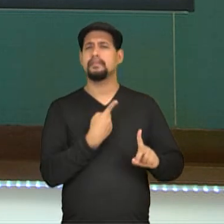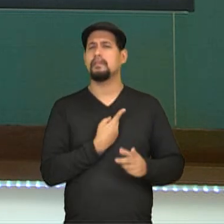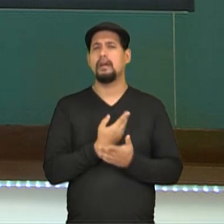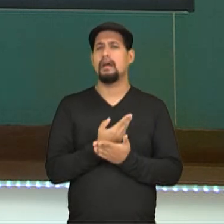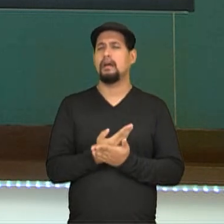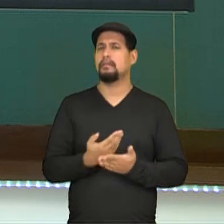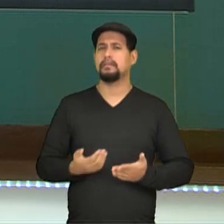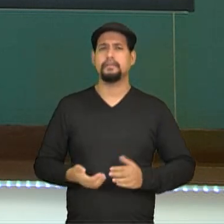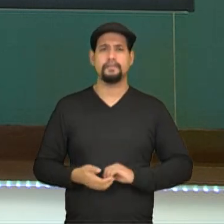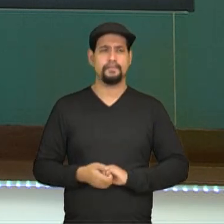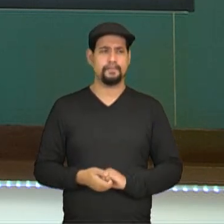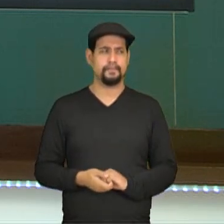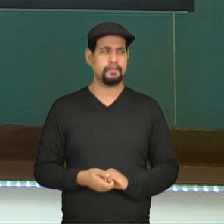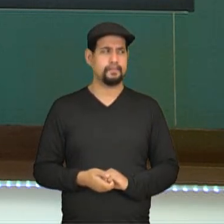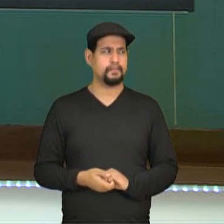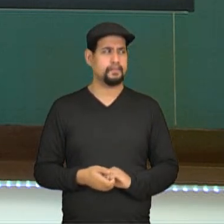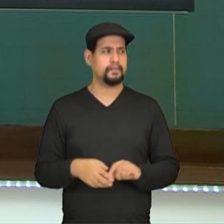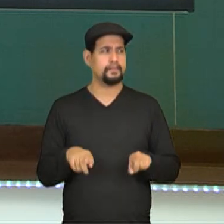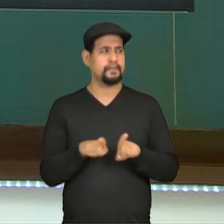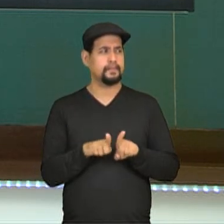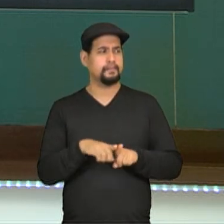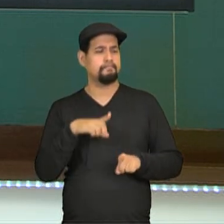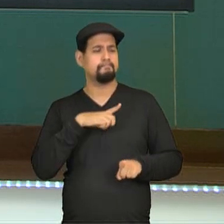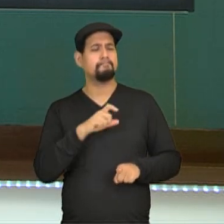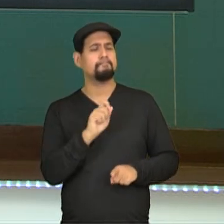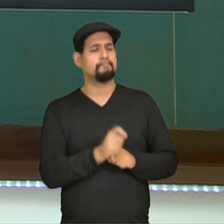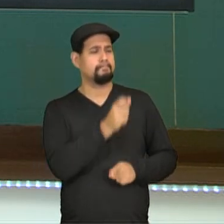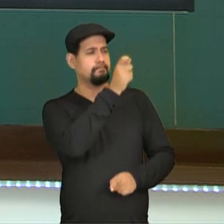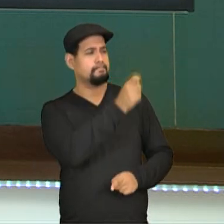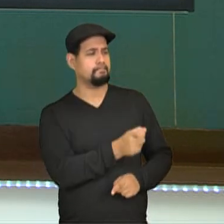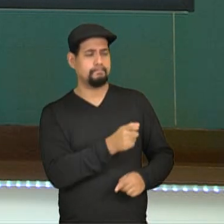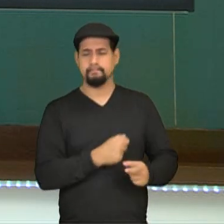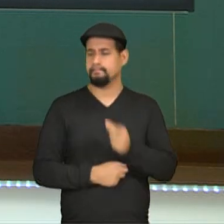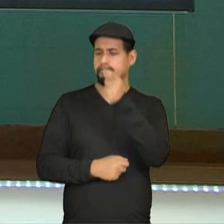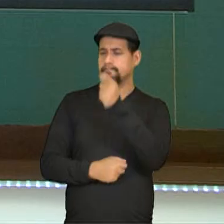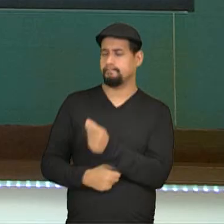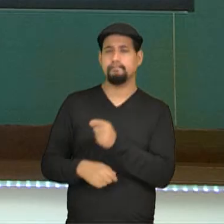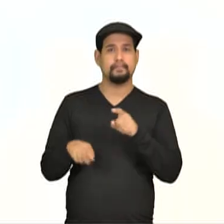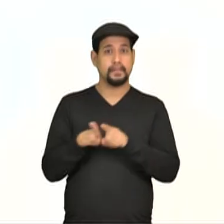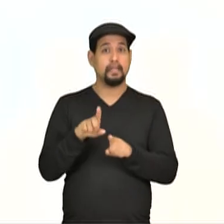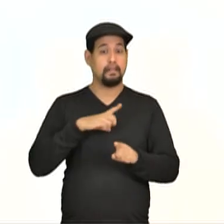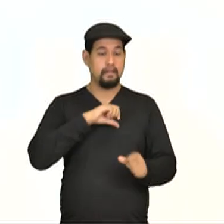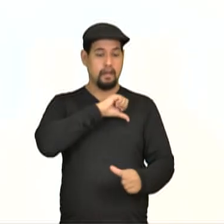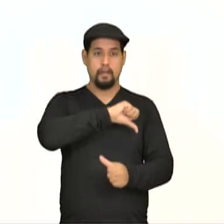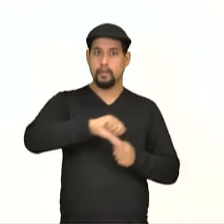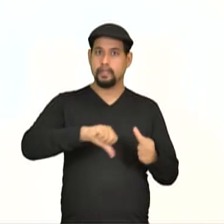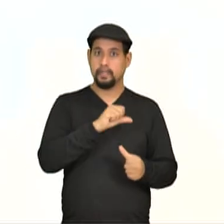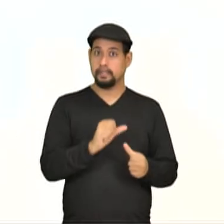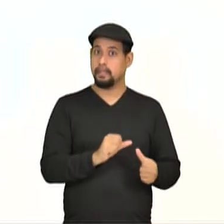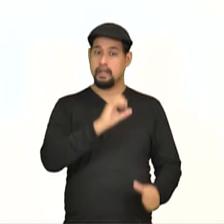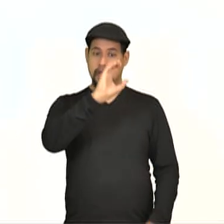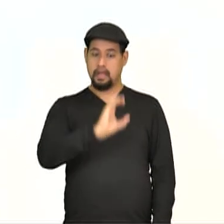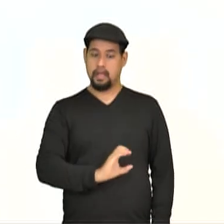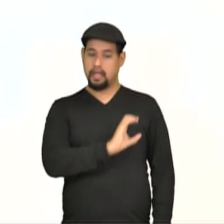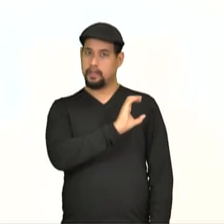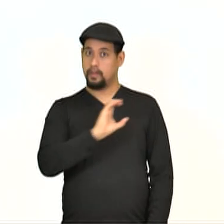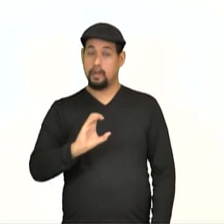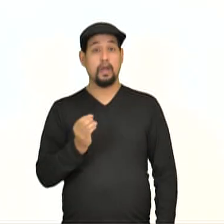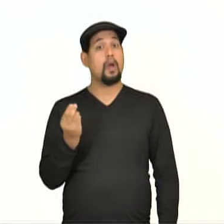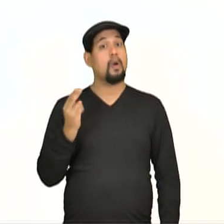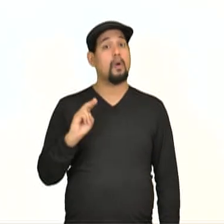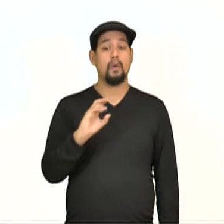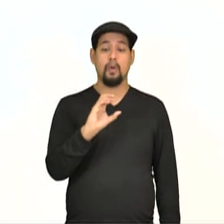de hoje? Identificar as características da Reforma Católica ou a